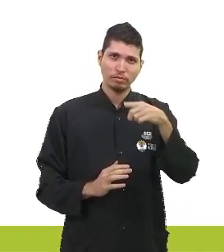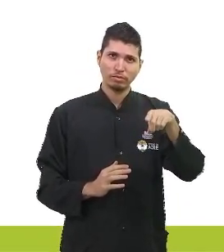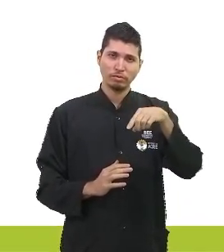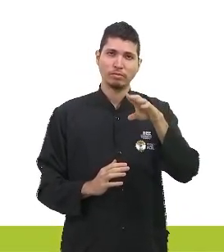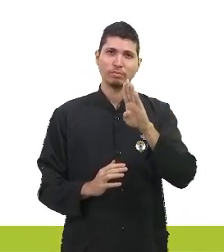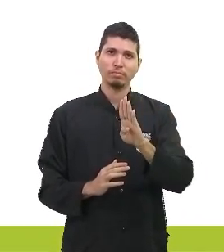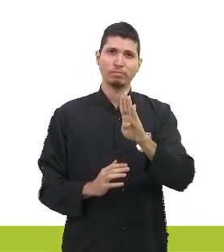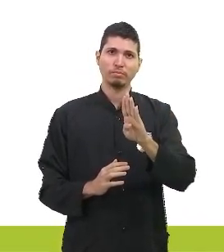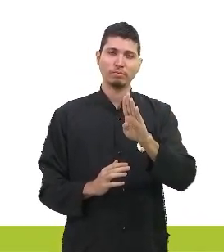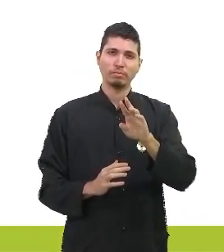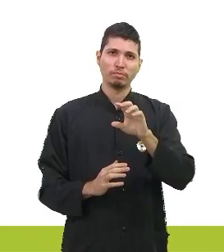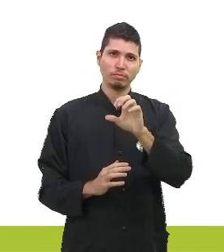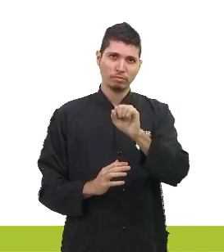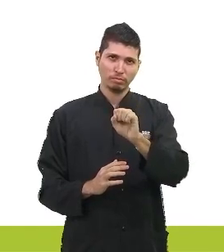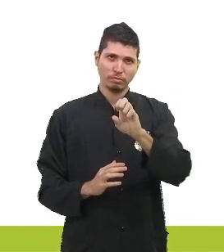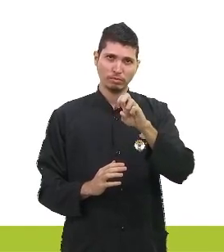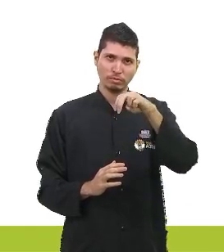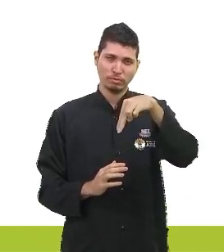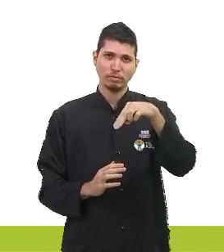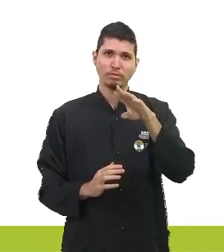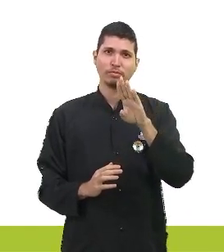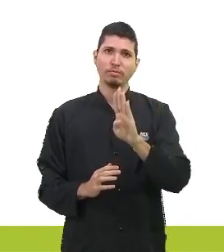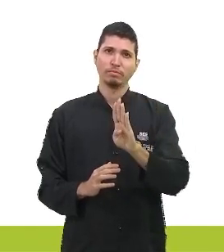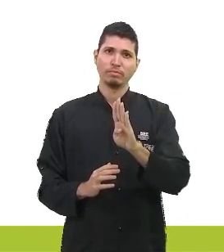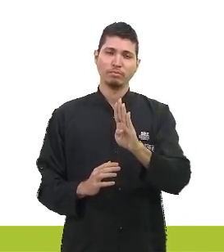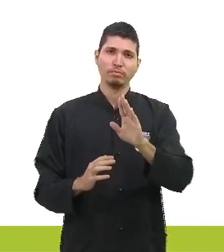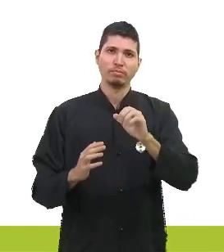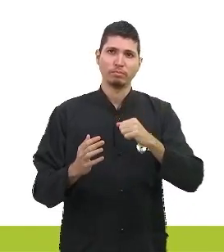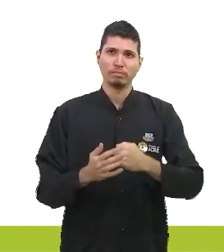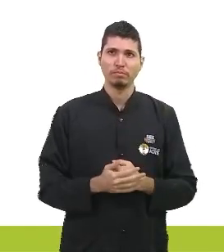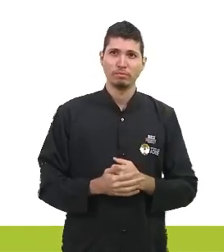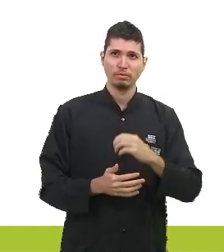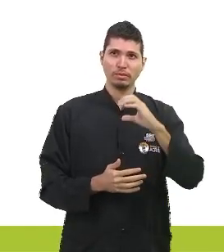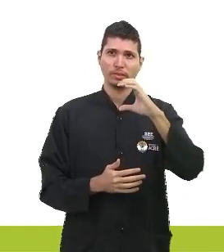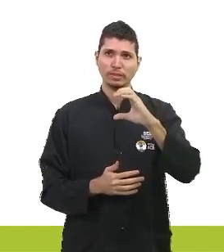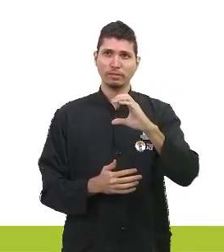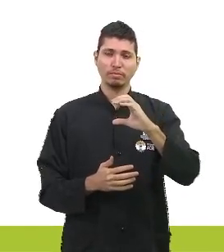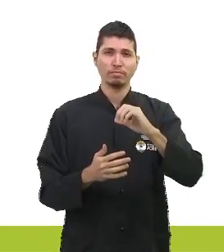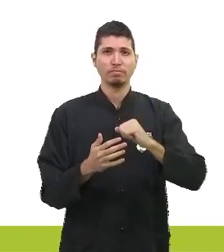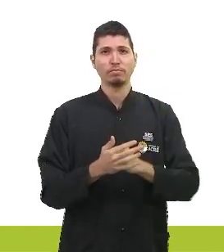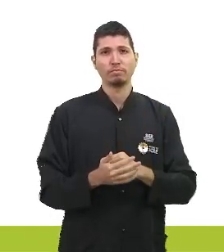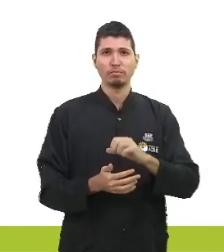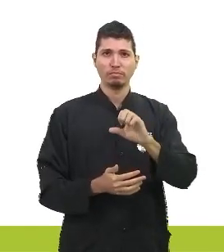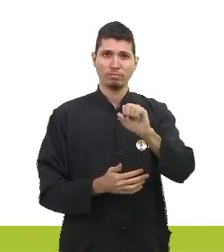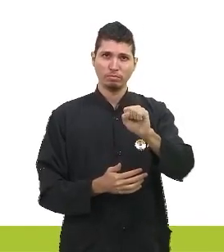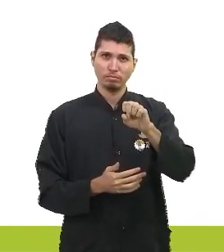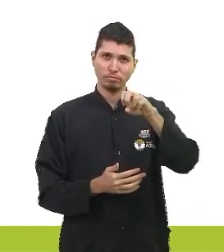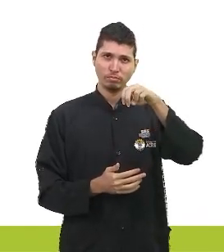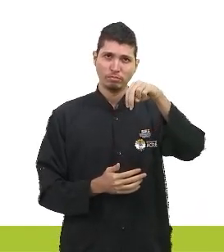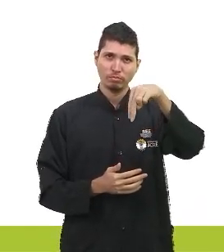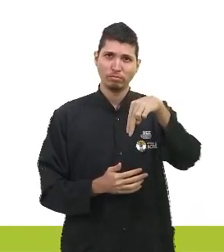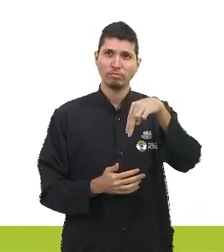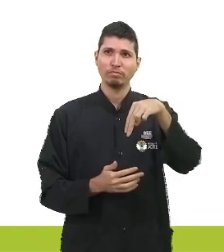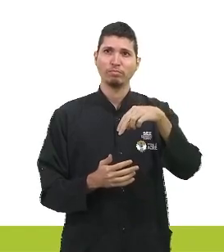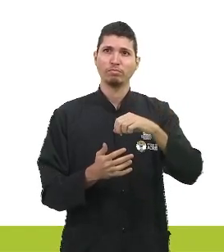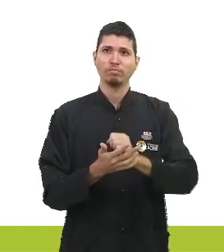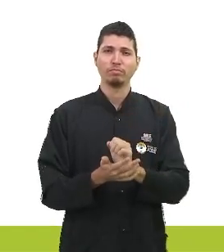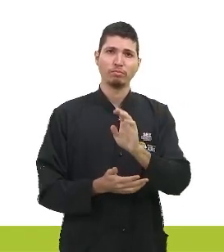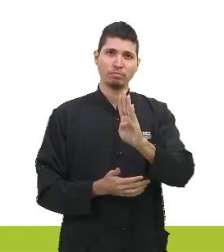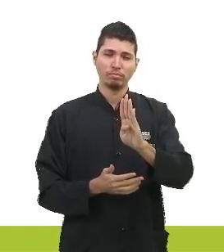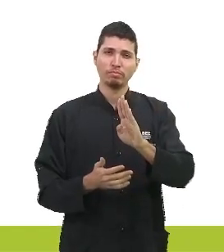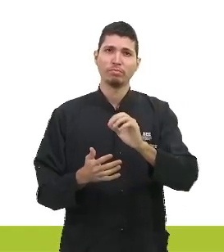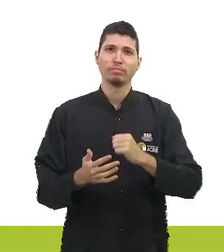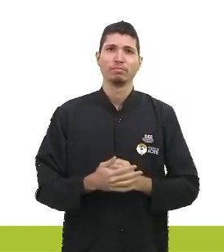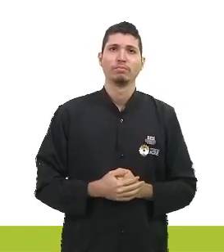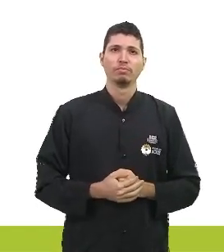seno de beta e C sobre seno de θ. Essa é a lei dos cossenos. É claro que eu quero dizer da seguinte